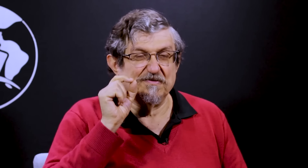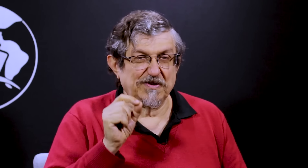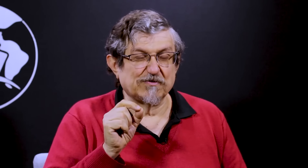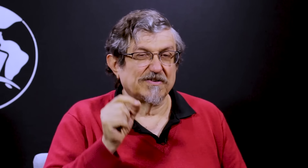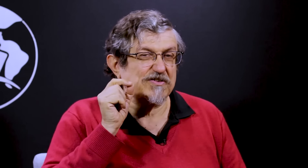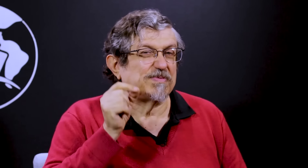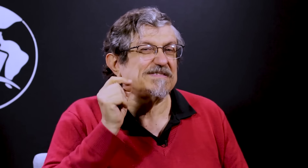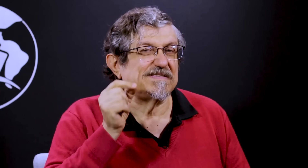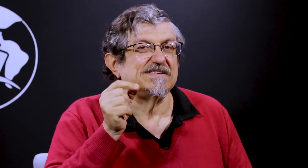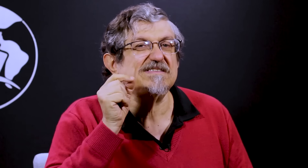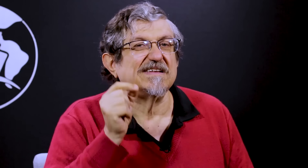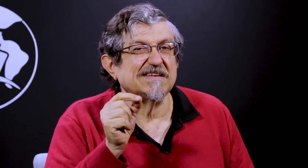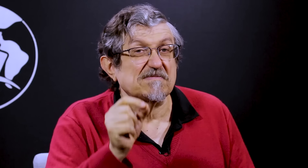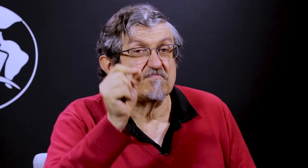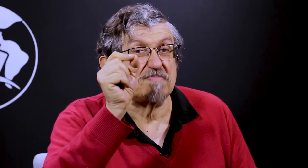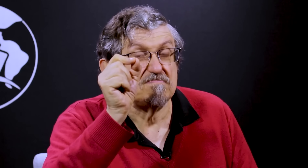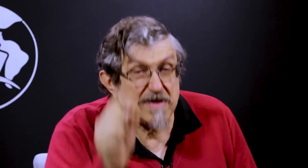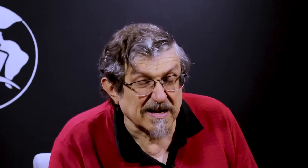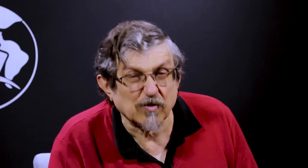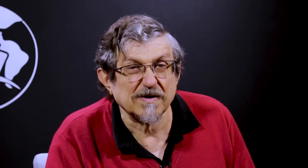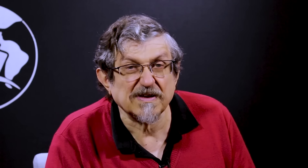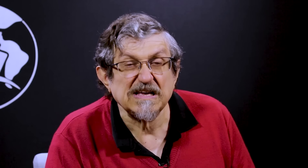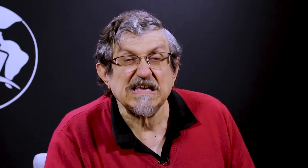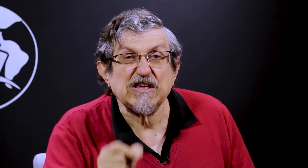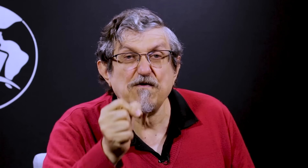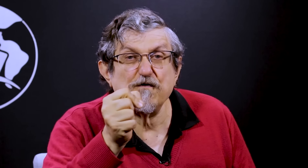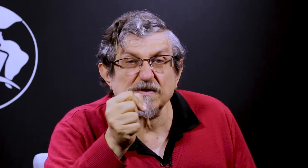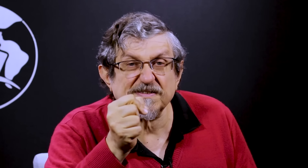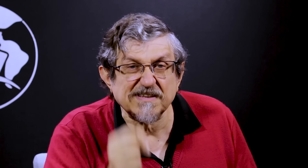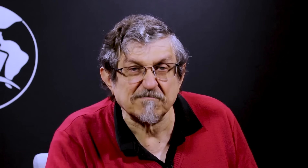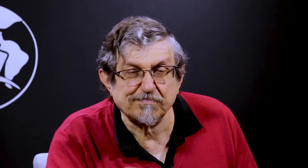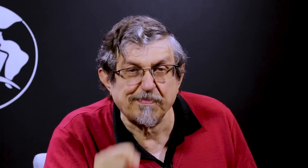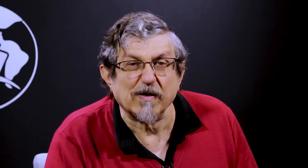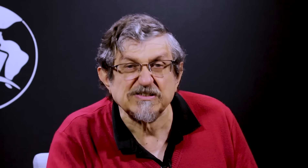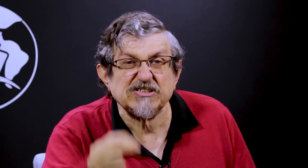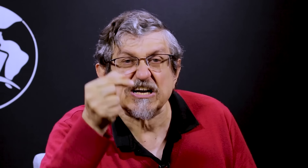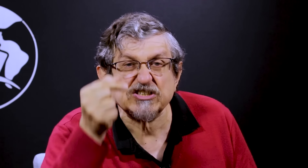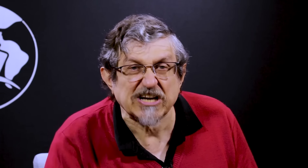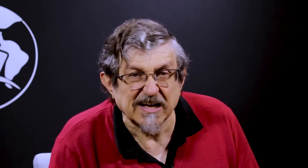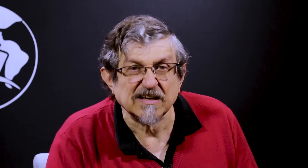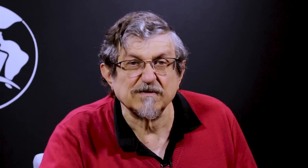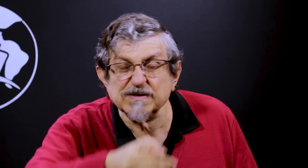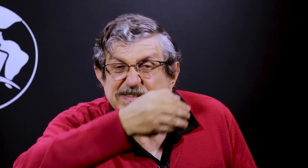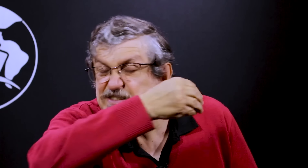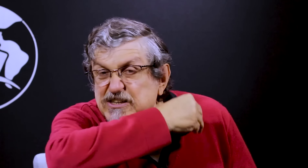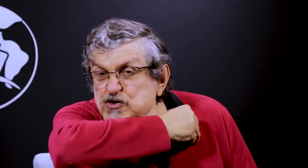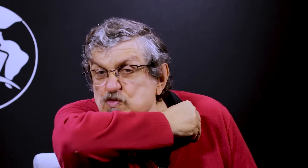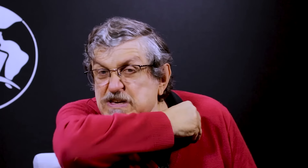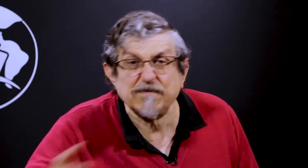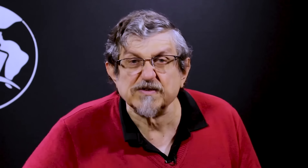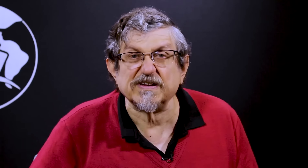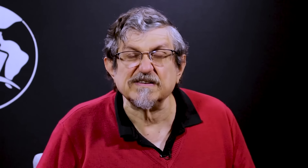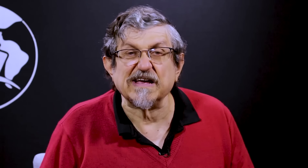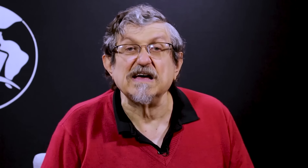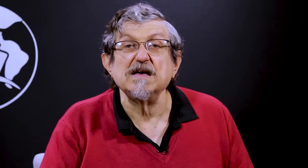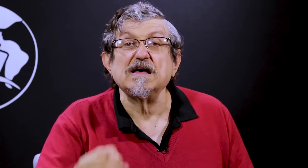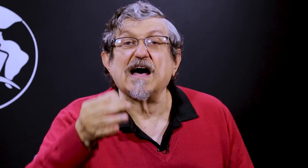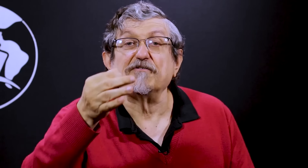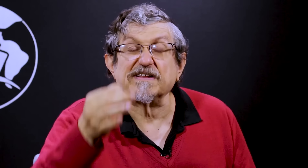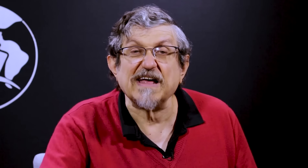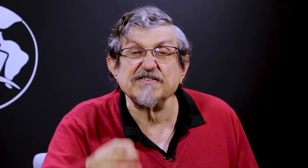de Levítico a gente precisa entender primeira coisa que você pode se achar que você seja o que você